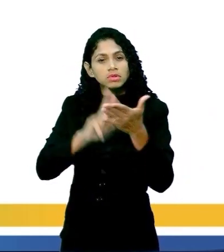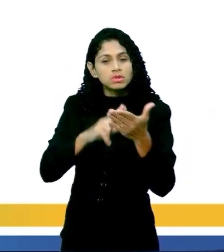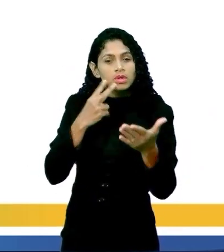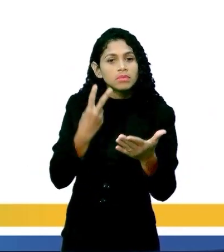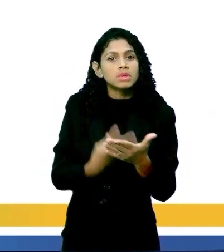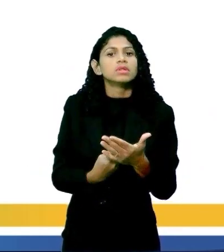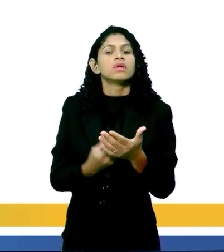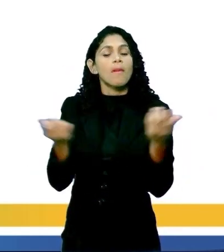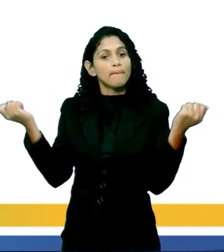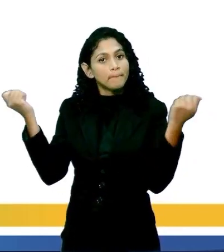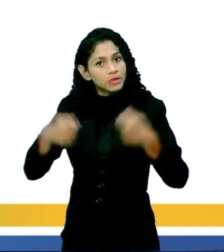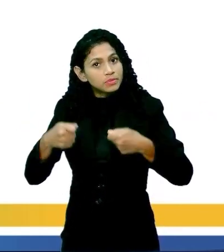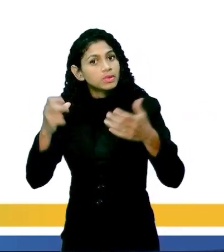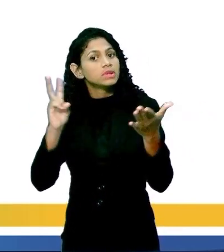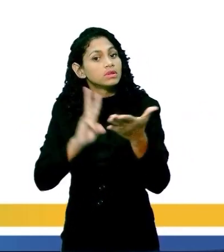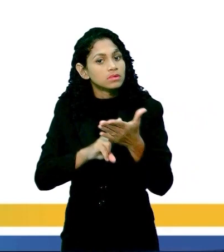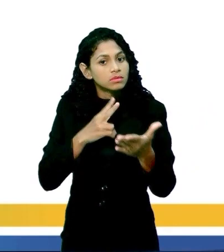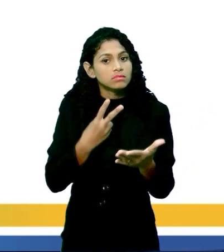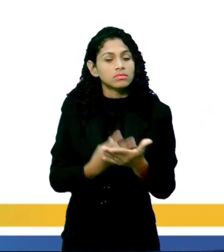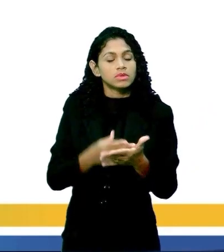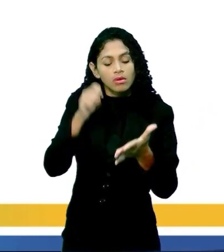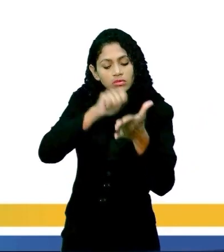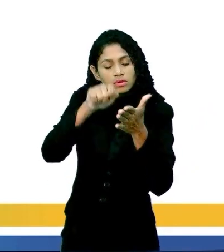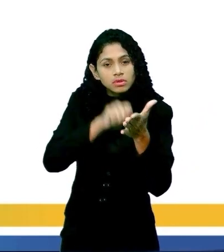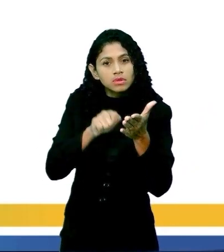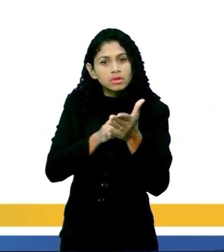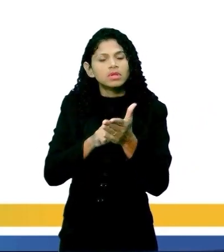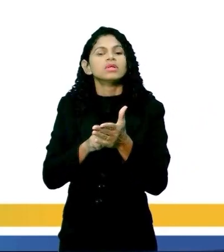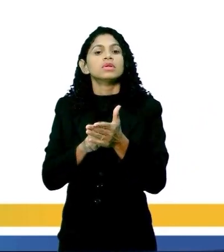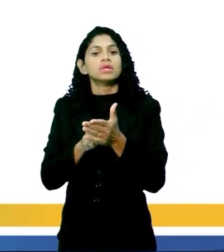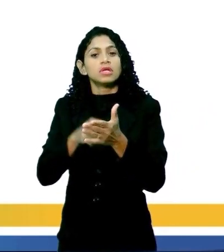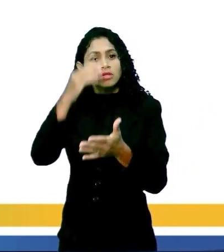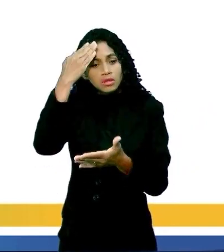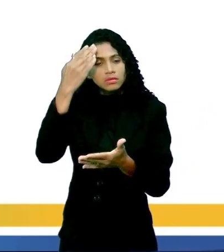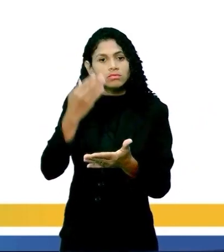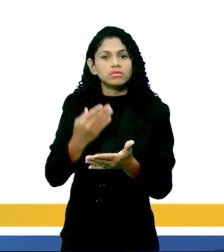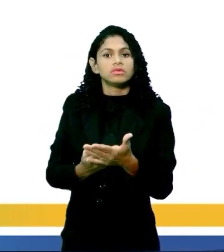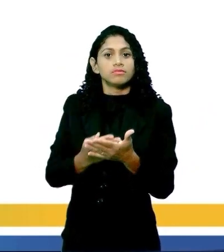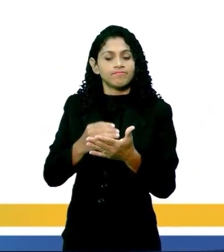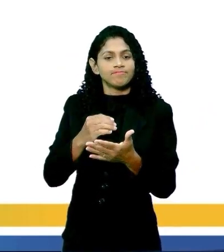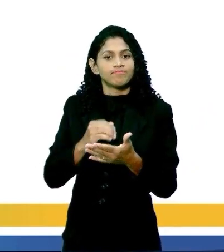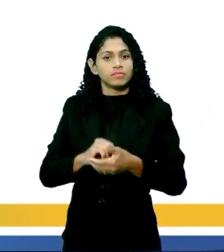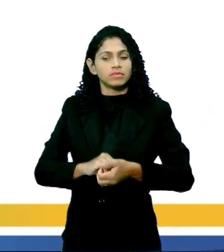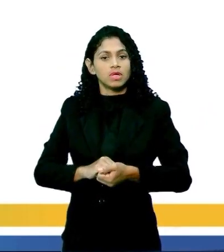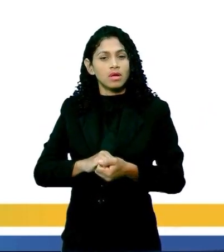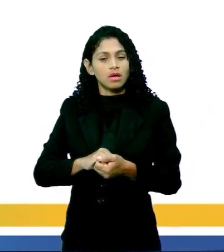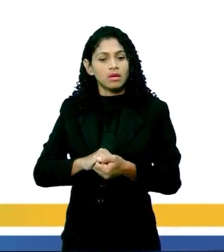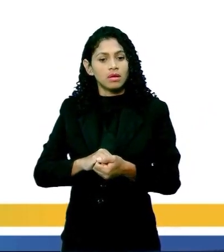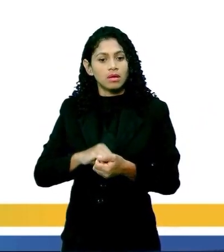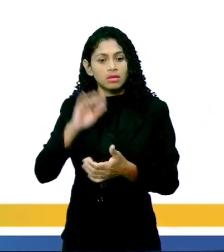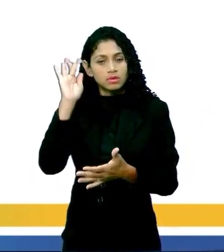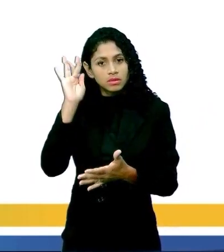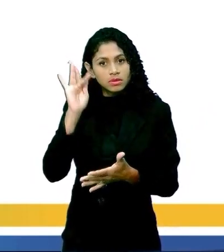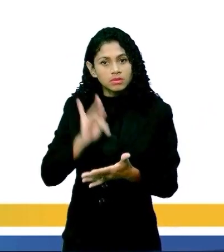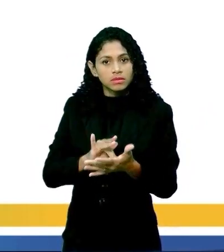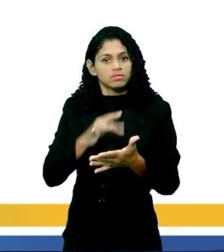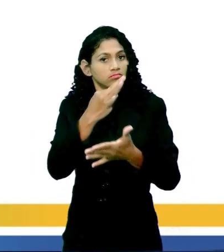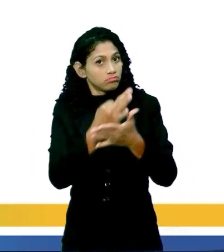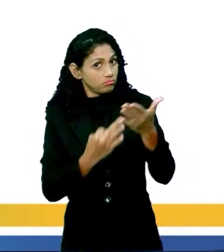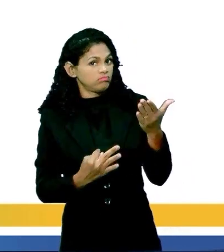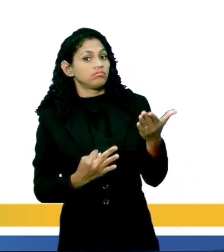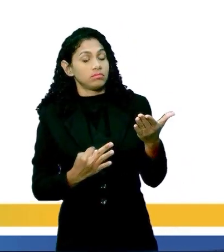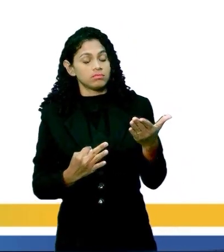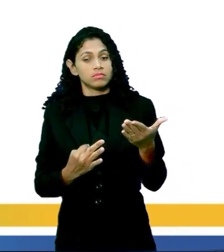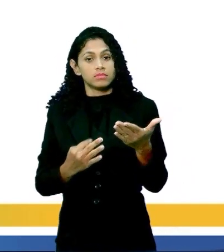obra escrita em versão original que constitui um livro ou um documento escrito. Um texto é